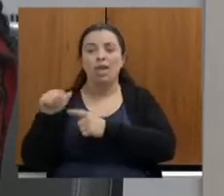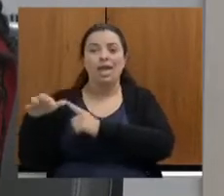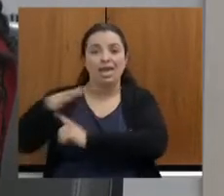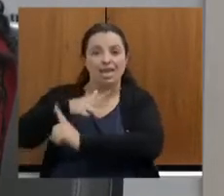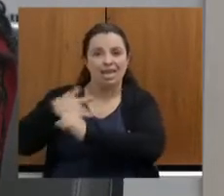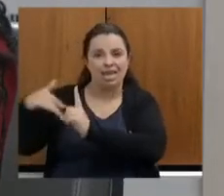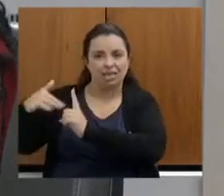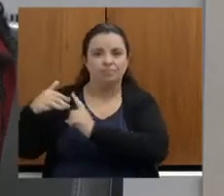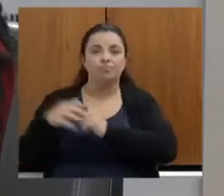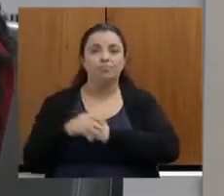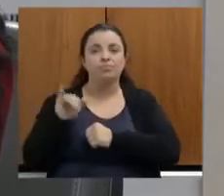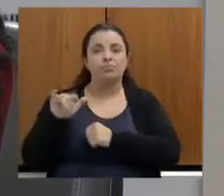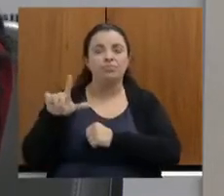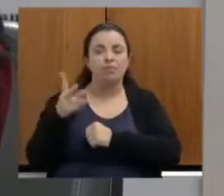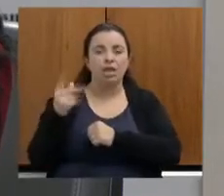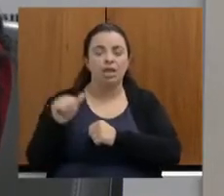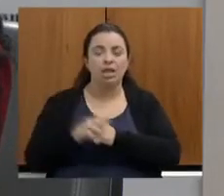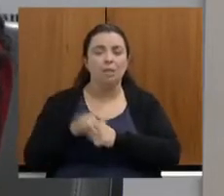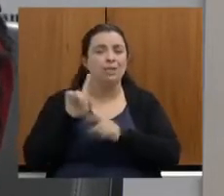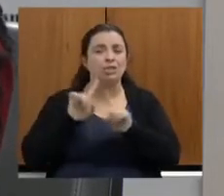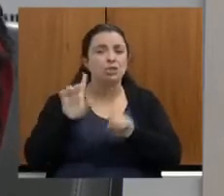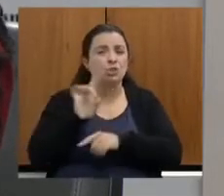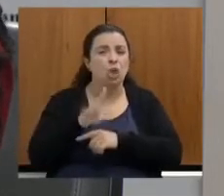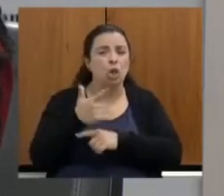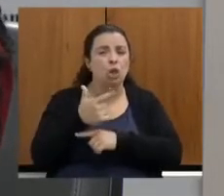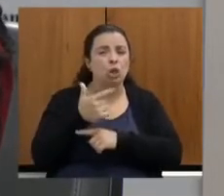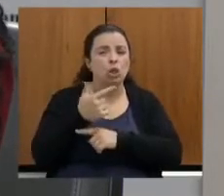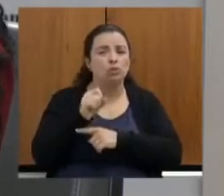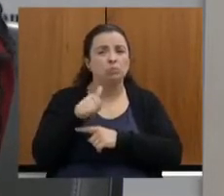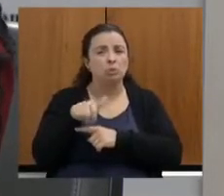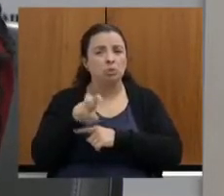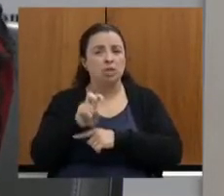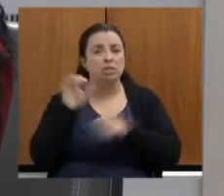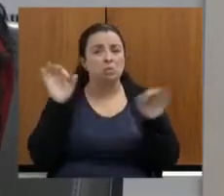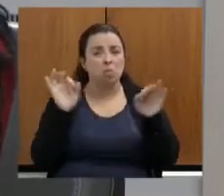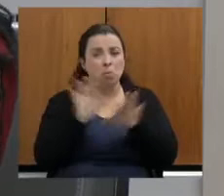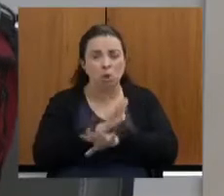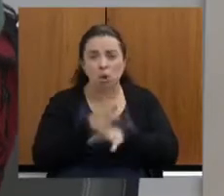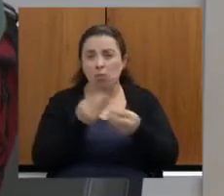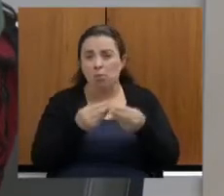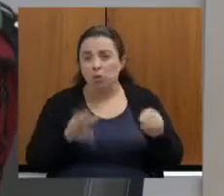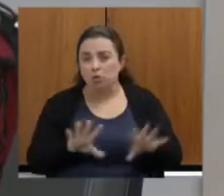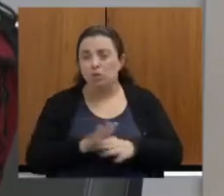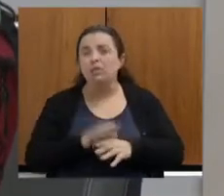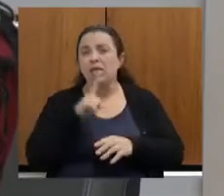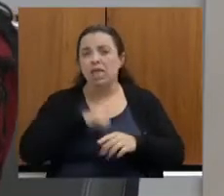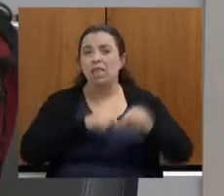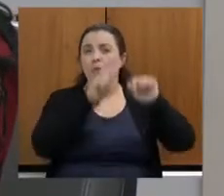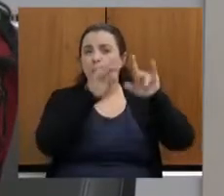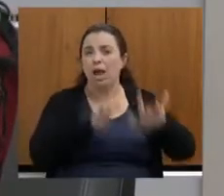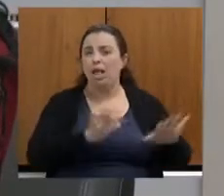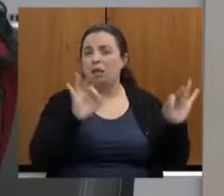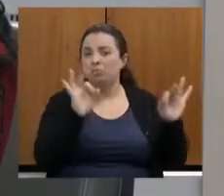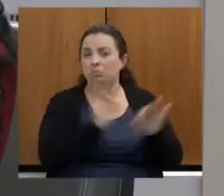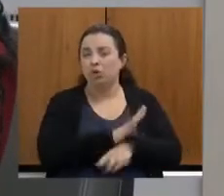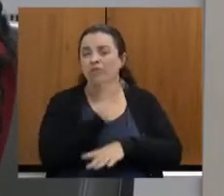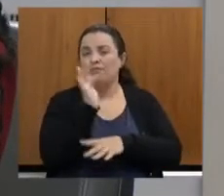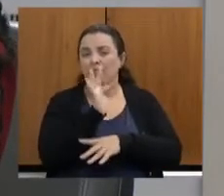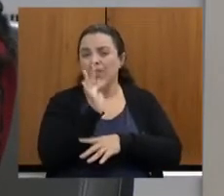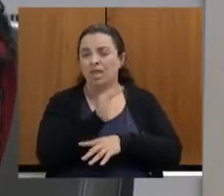nossa o prejuízo não ficou lá só em 2015 que tem um é feito lá em janeiro fevereiro de